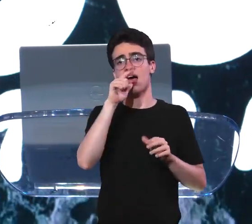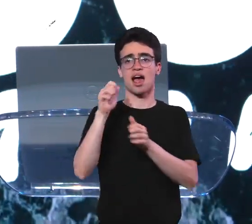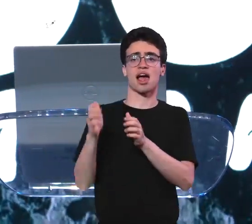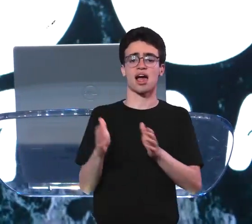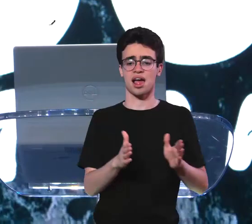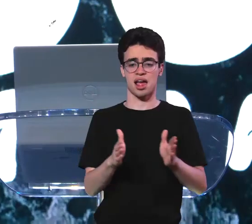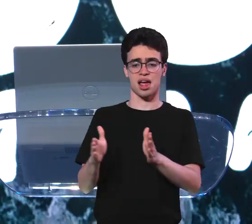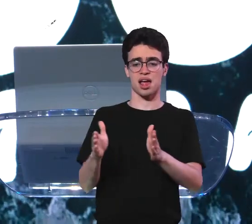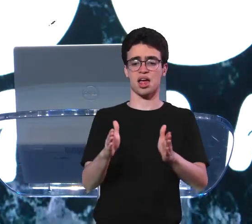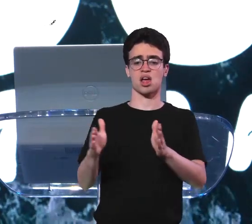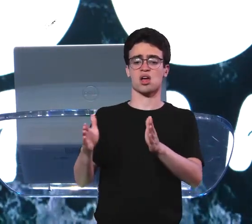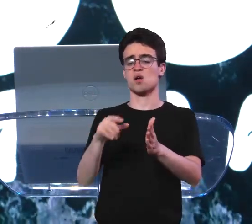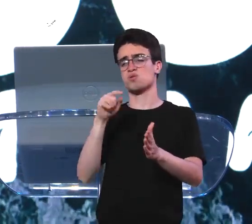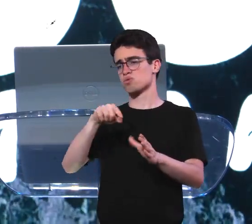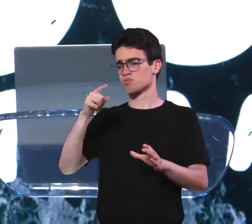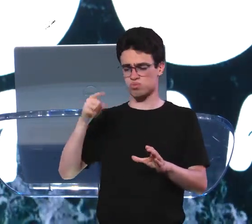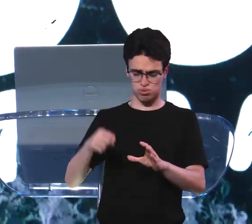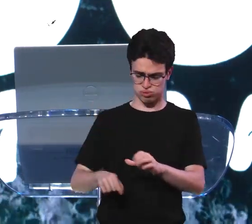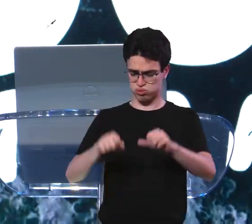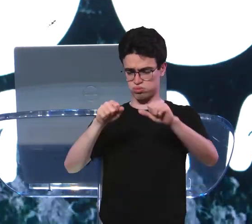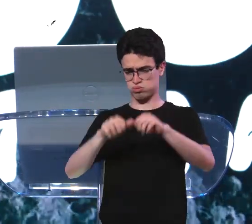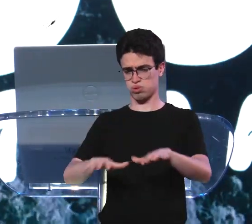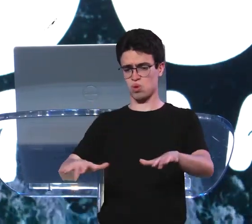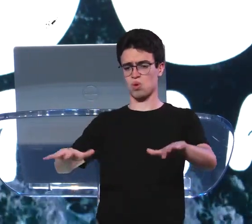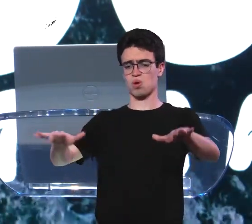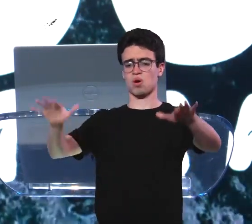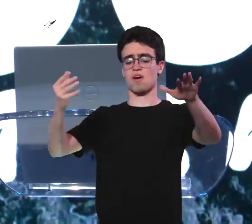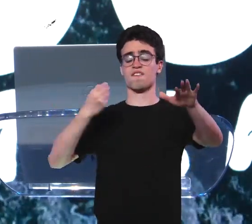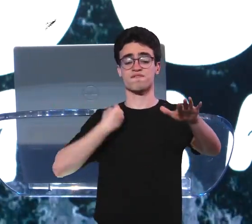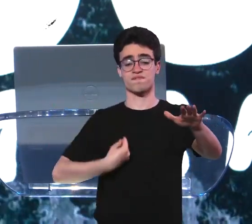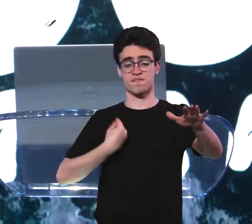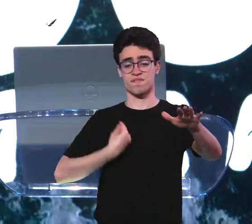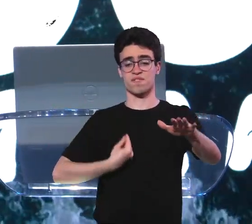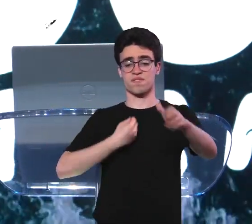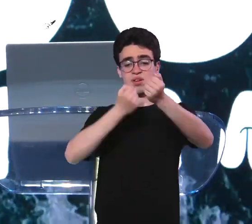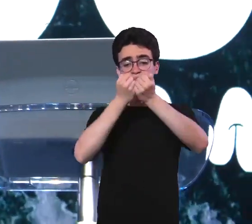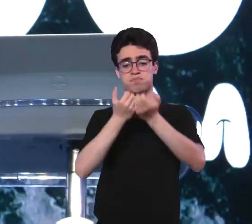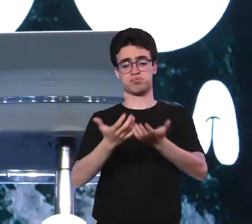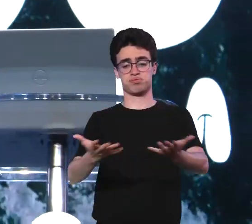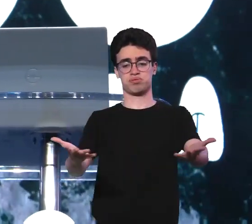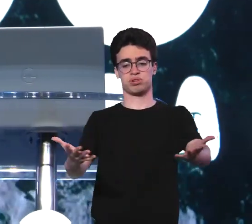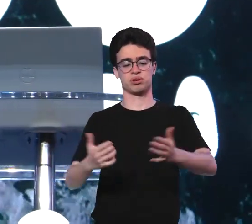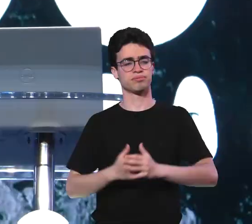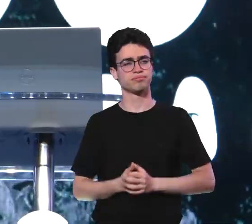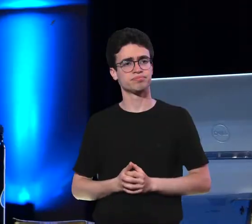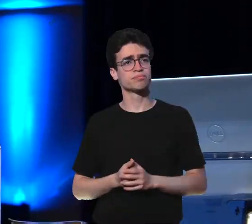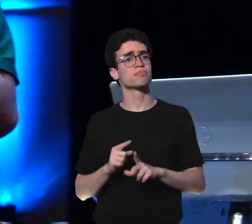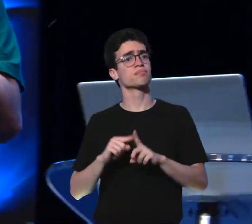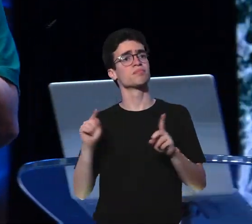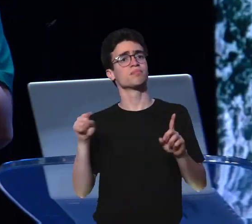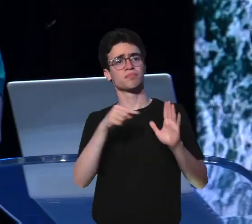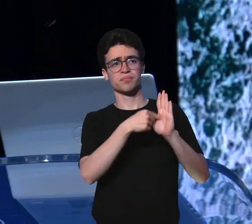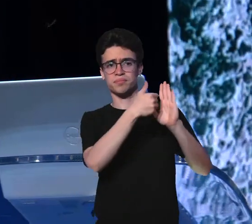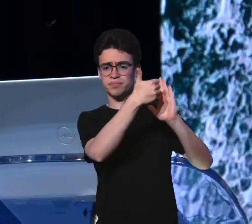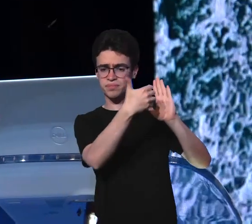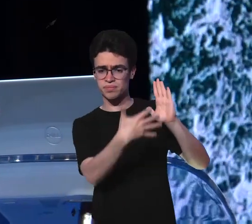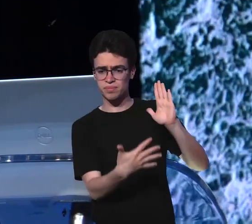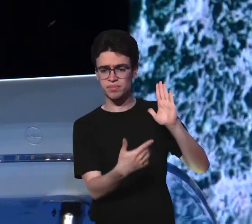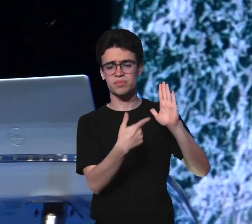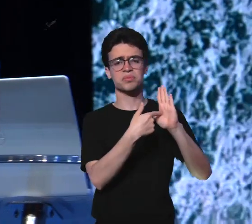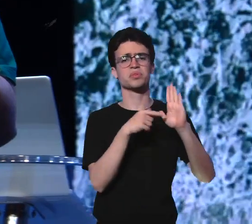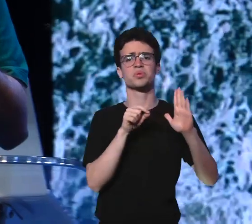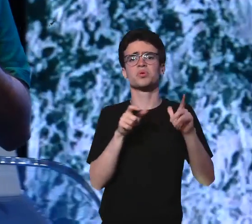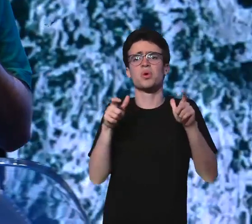um rio profundo, e por onde ele passa leva a vida. Só que o lado que é descrito ali no versículo 1 não é simplesmente